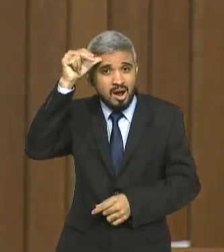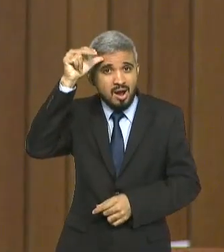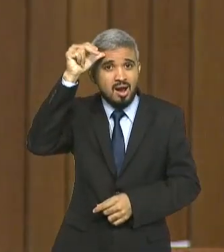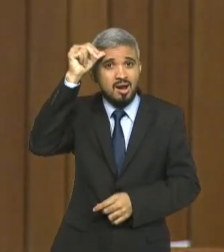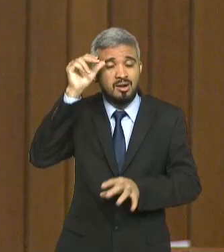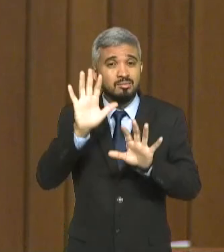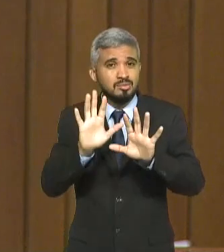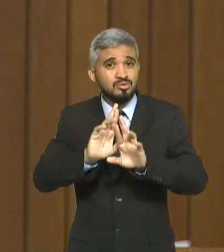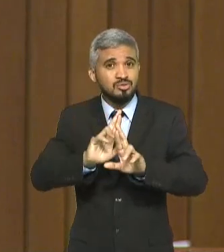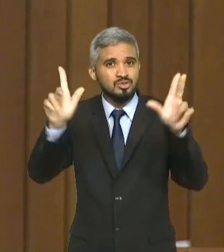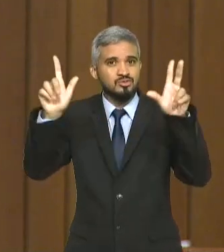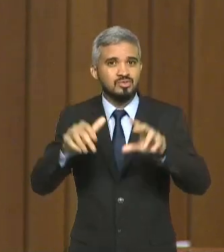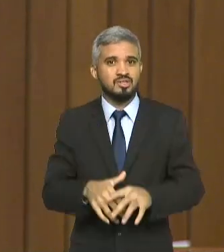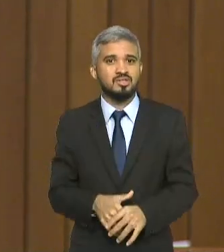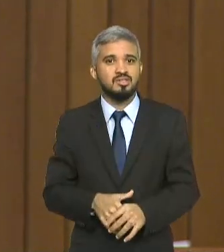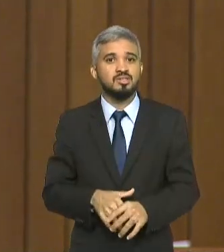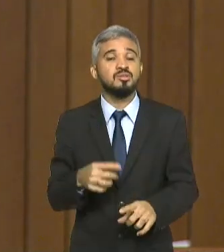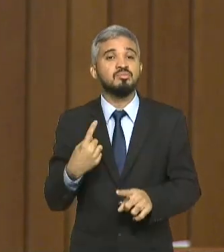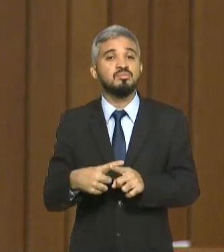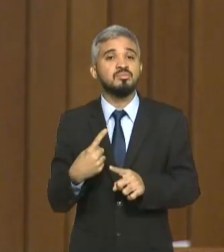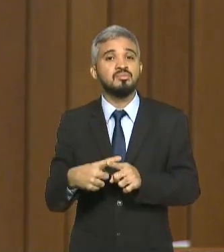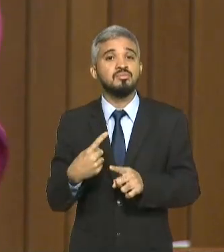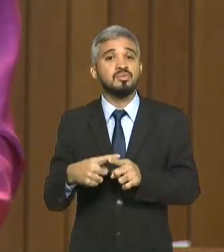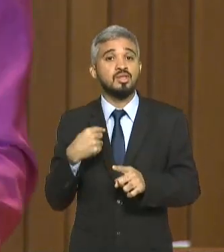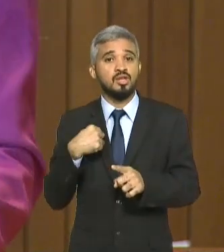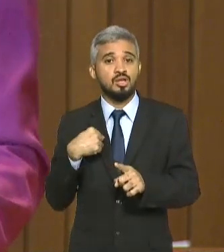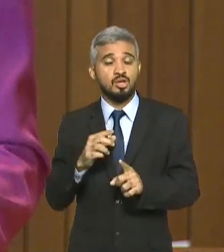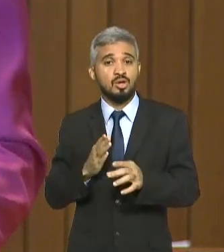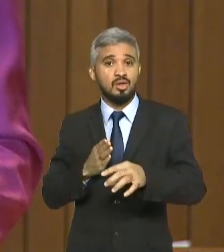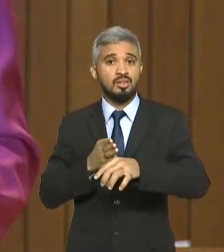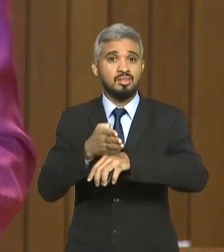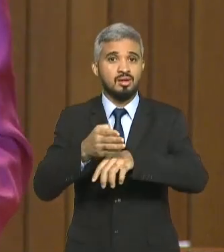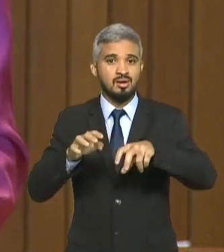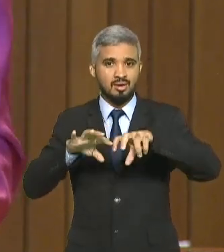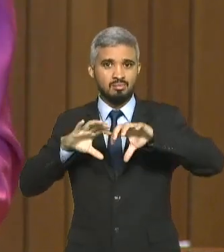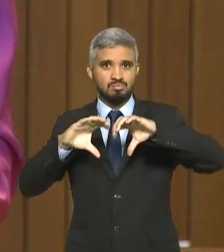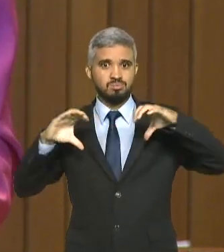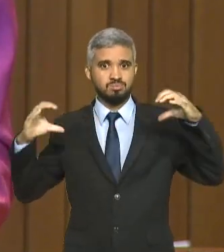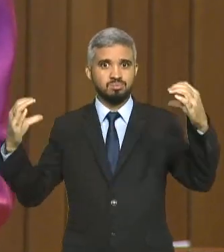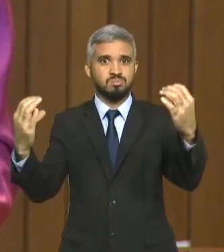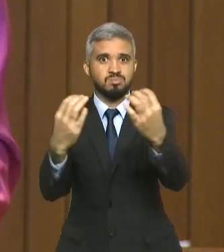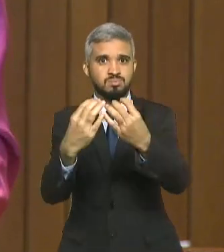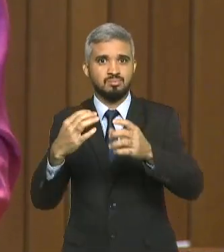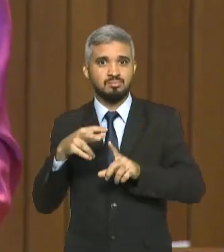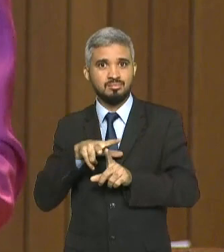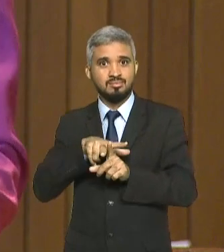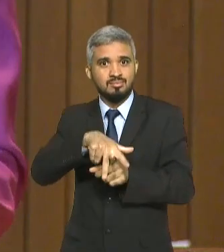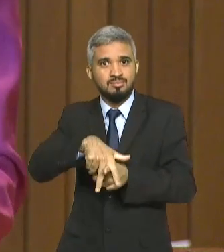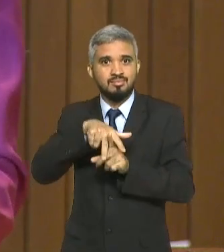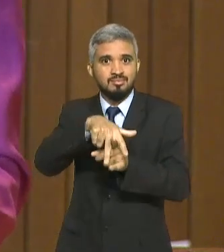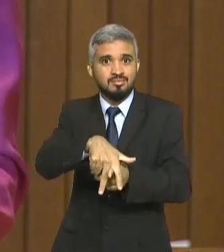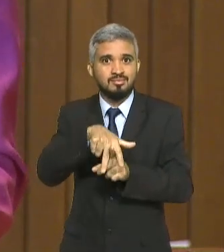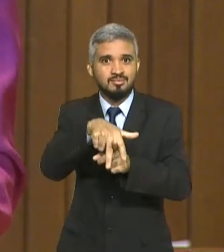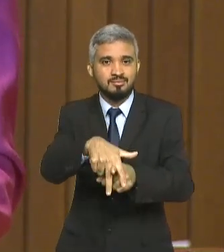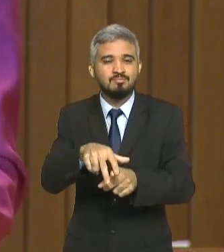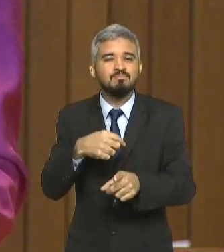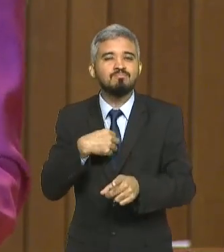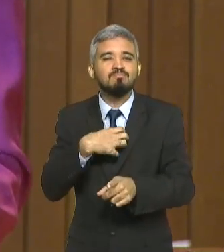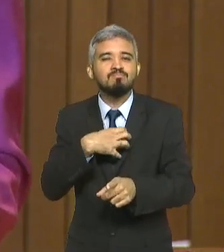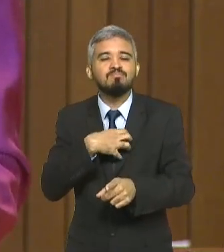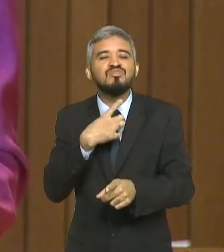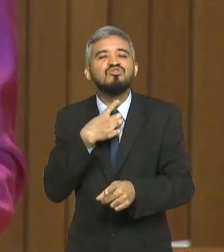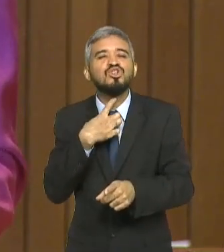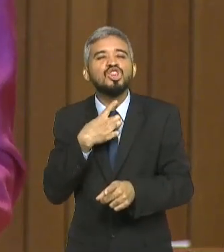de forma diferente, porque eu pude entrar no cavalo na arena, fiquei até, confesso até, deputado Altelino, deputado Neto, fiquei até com vontade de aprender a